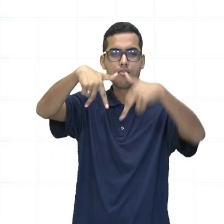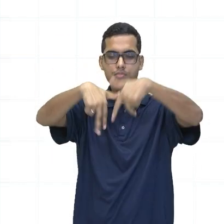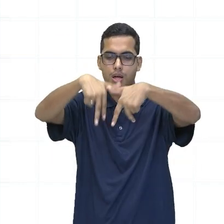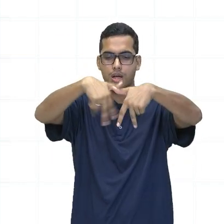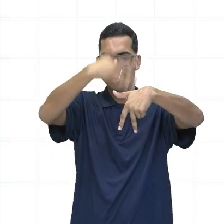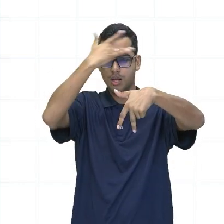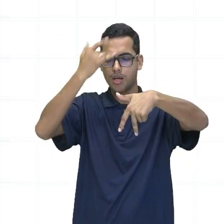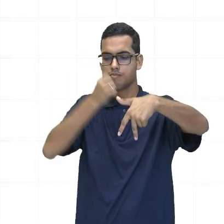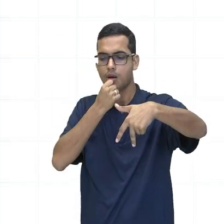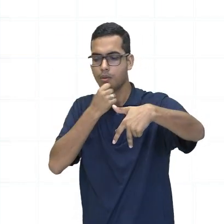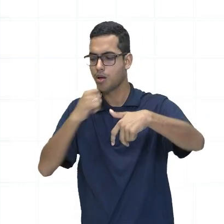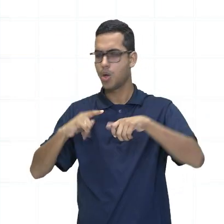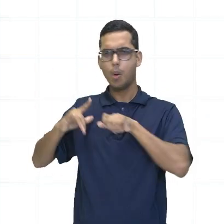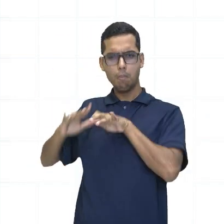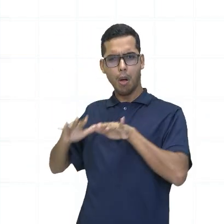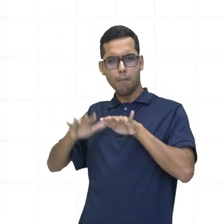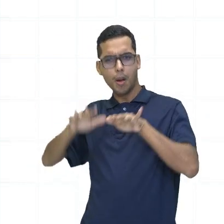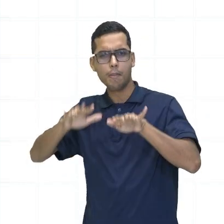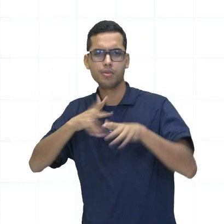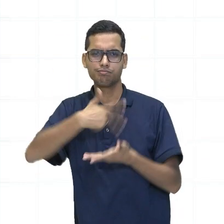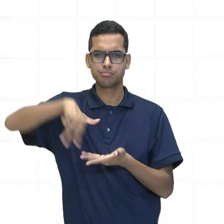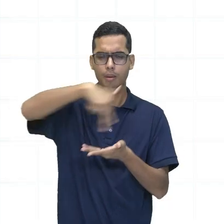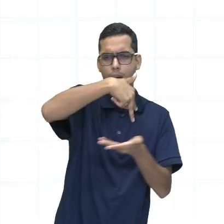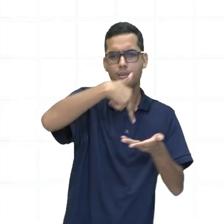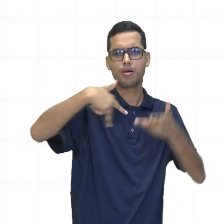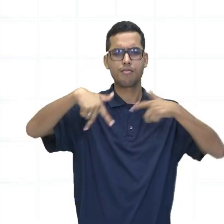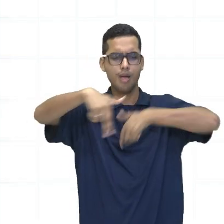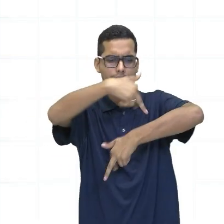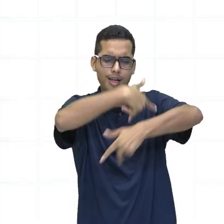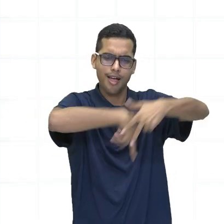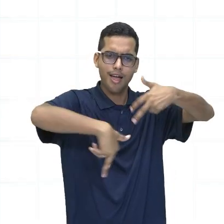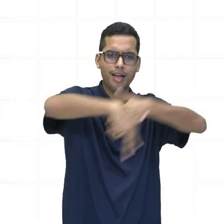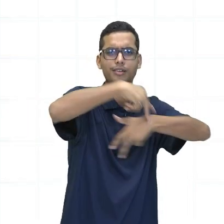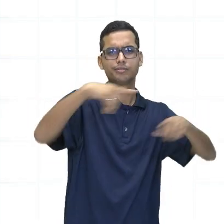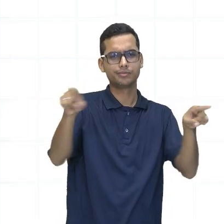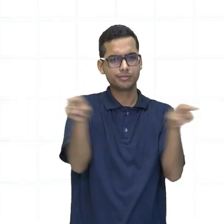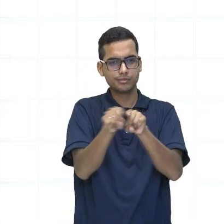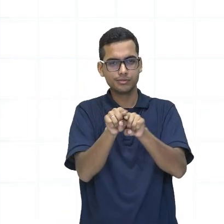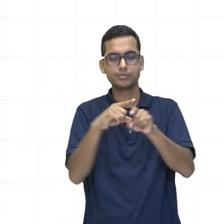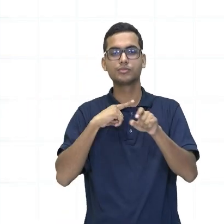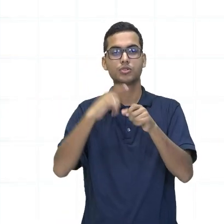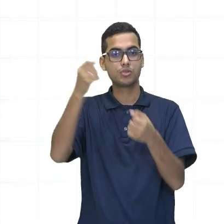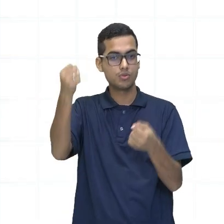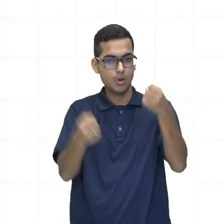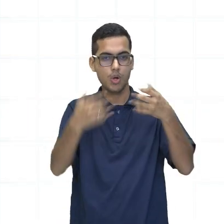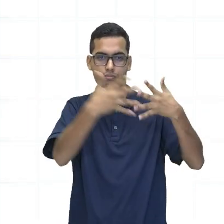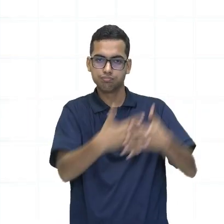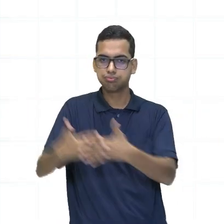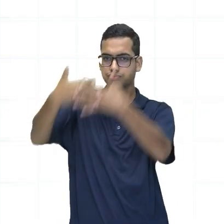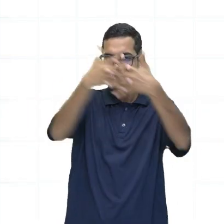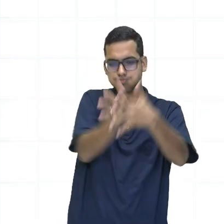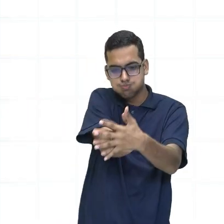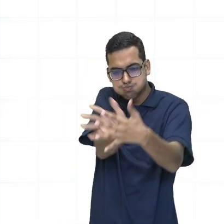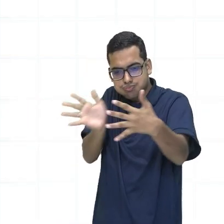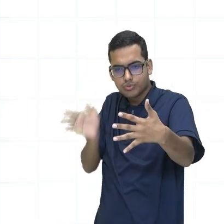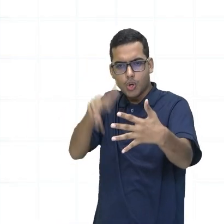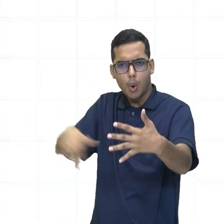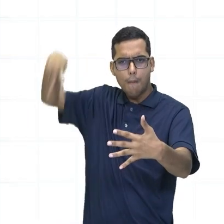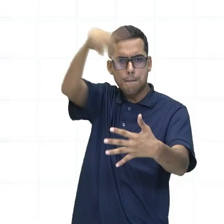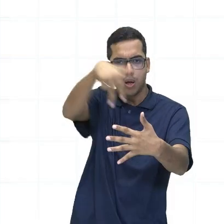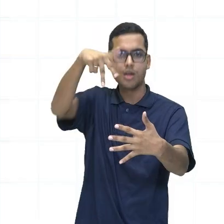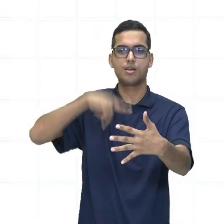reunindo multidões. A tradição dos desfiles de bloco com trios elétricos se espalhou pelo país e tem